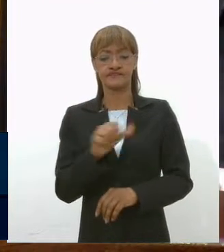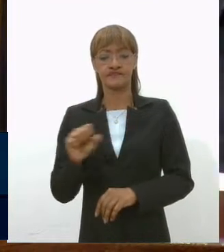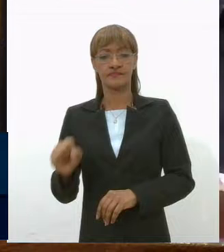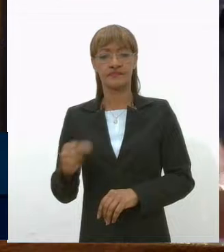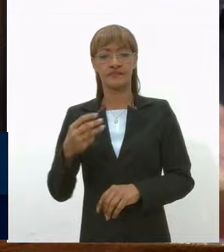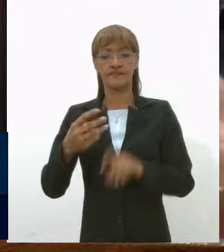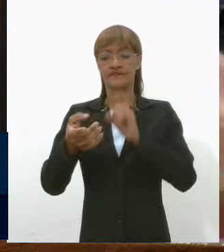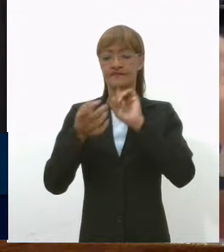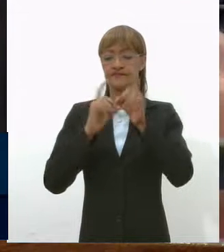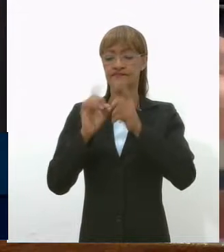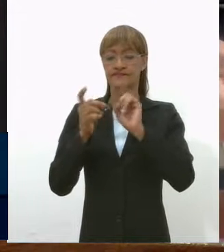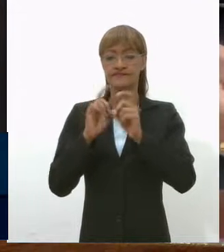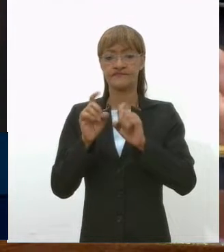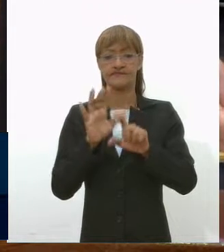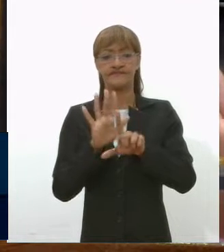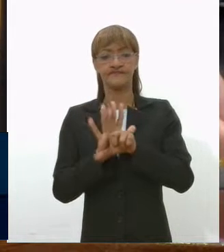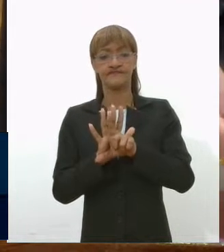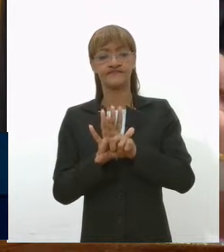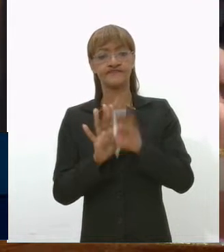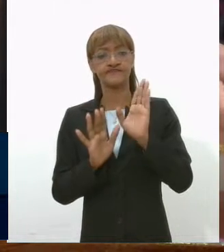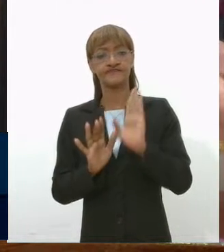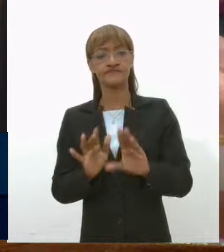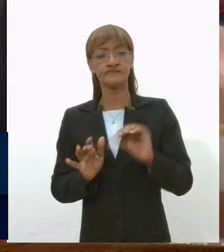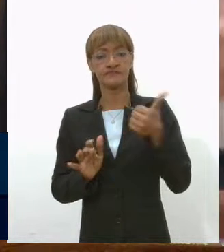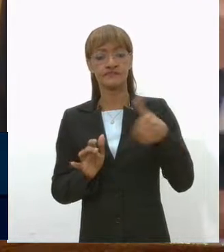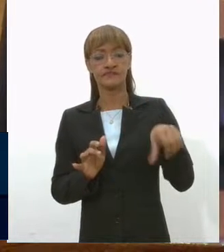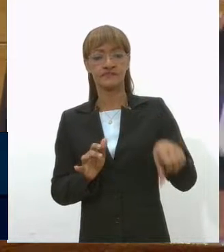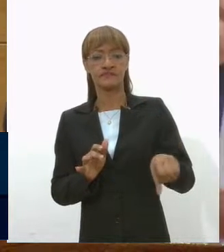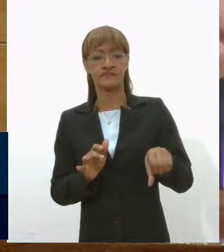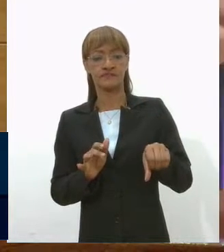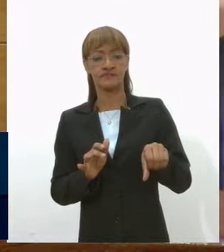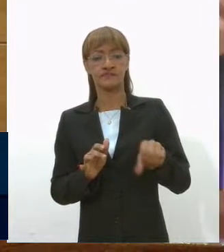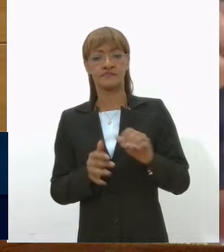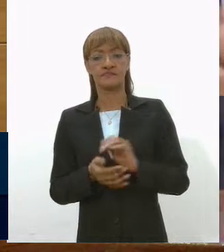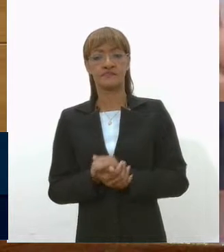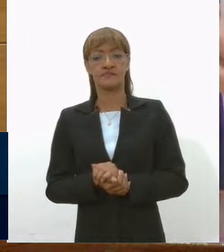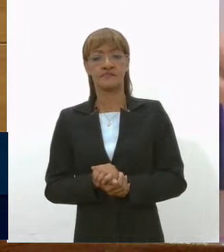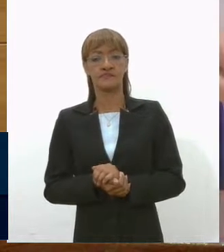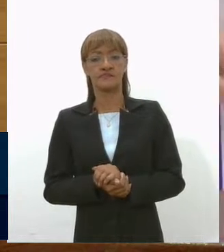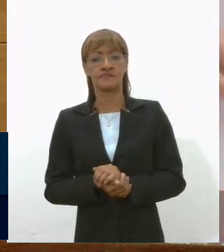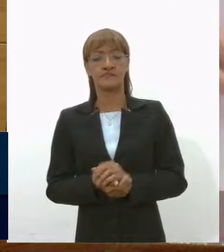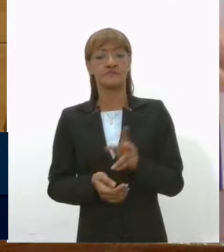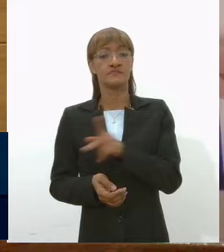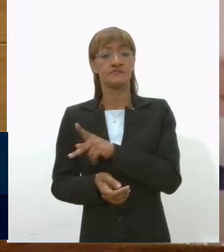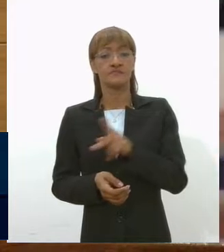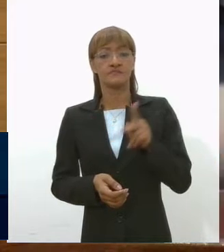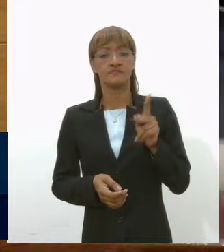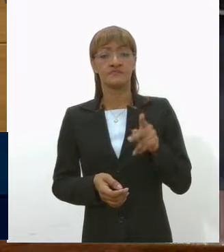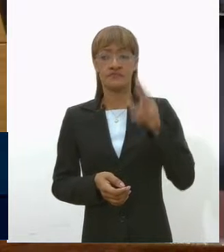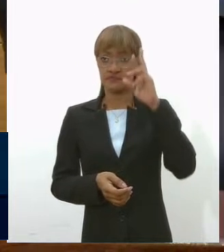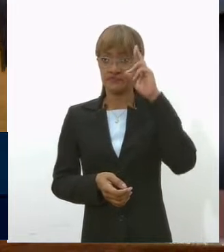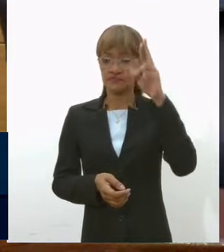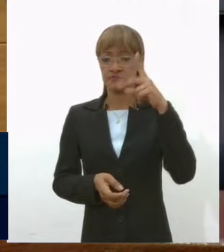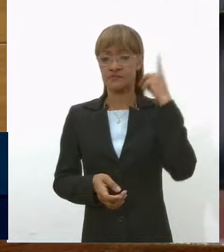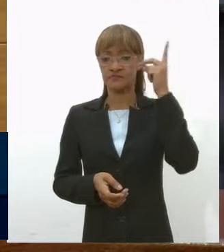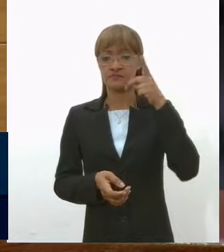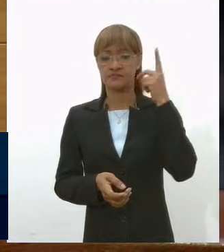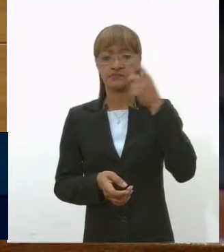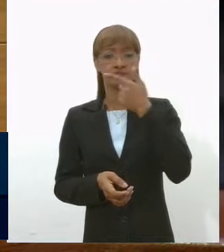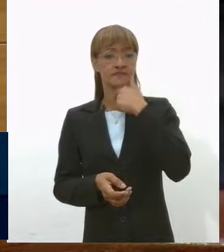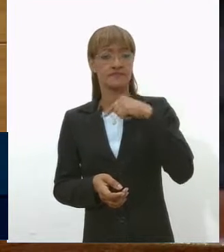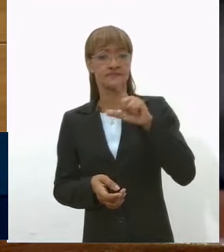Sessão Legislativa Ordinária da 19ª Legislatura, com a presidência do excelentíssimo senhor deputado Luciano